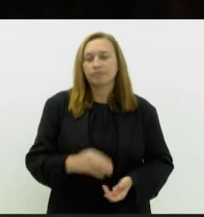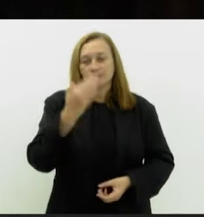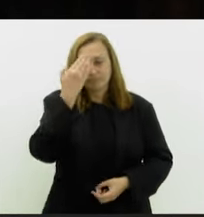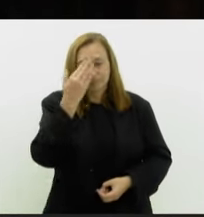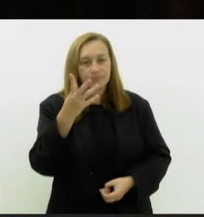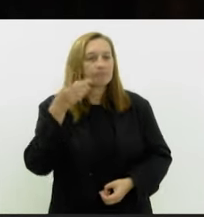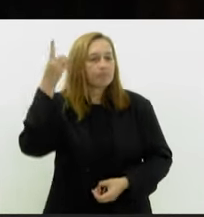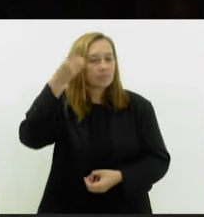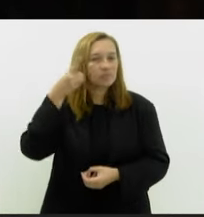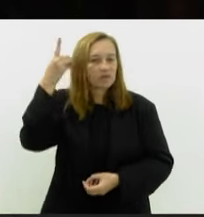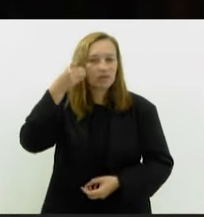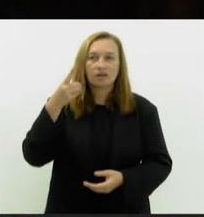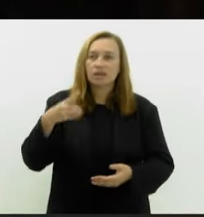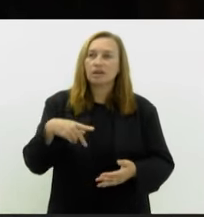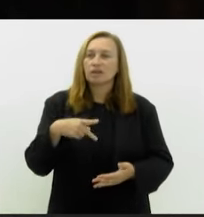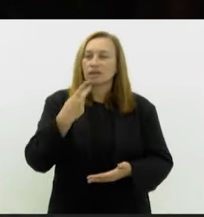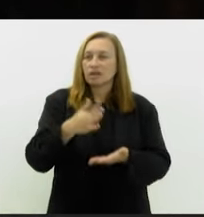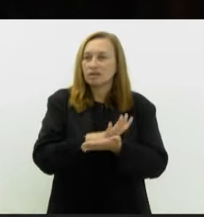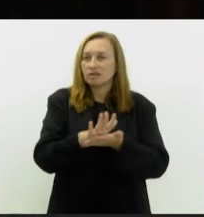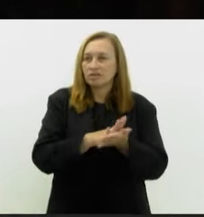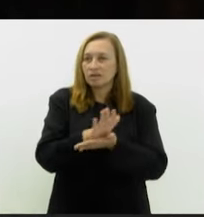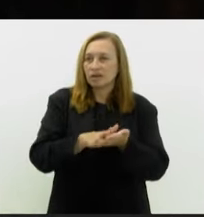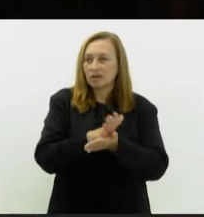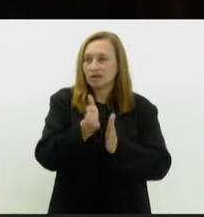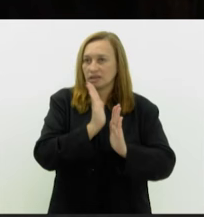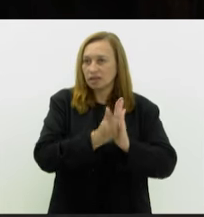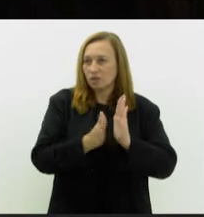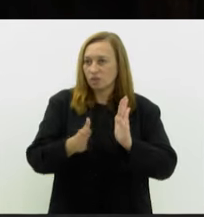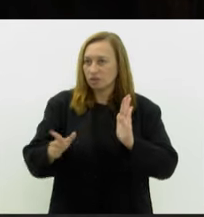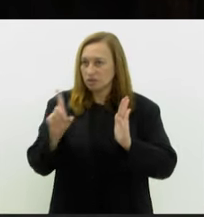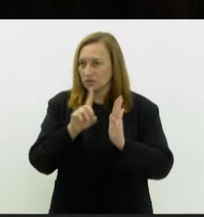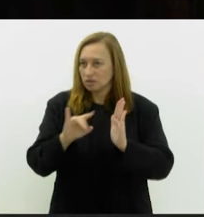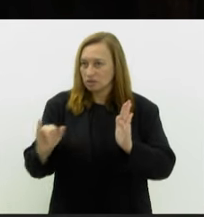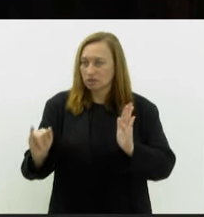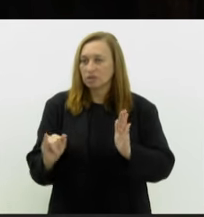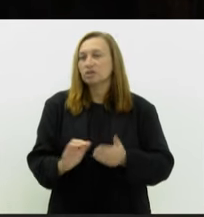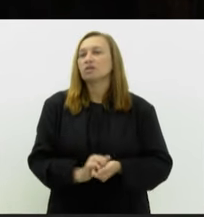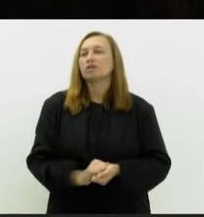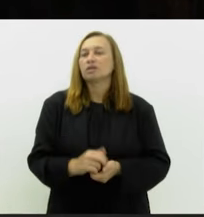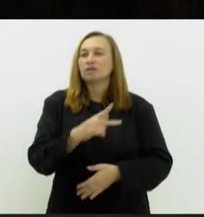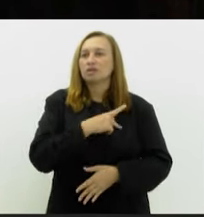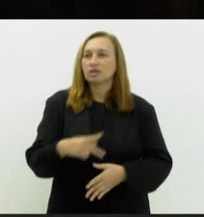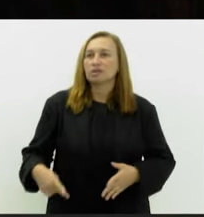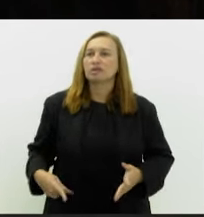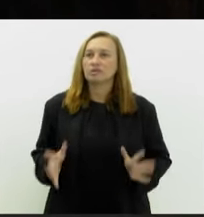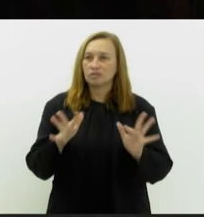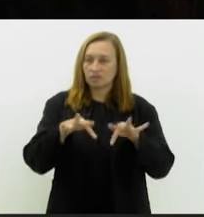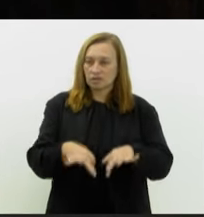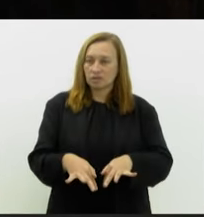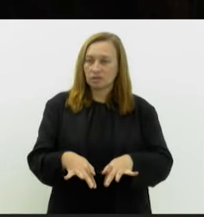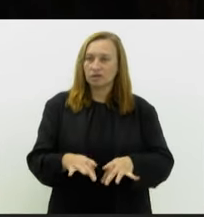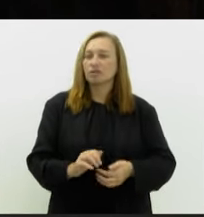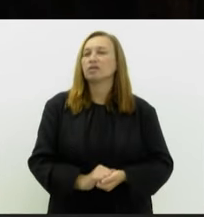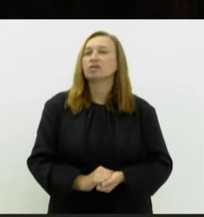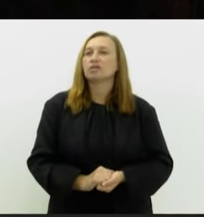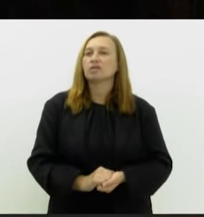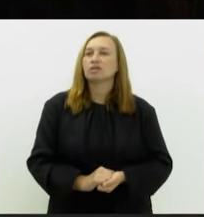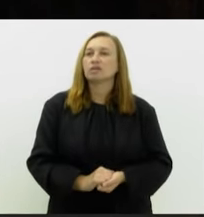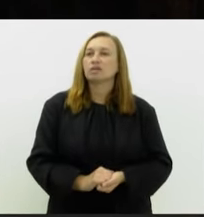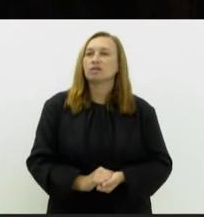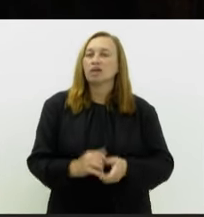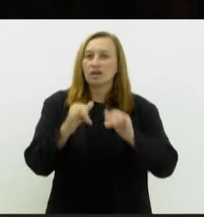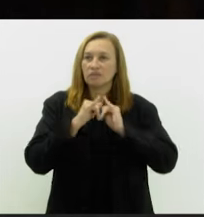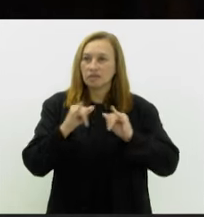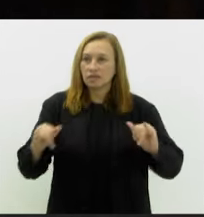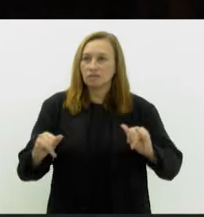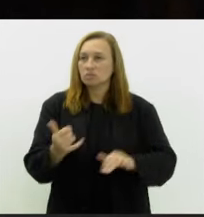Obrigada, deputada. Nada mais havendo a tratar, a presidência declara encerrada essa sessão, informando que